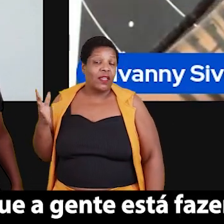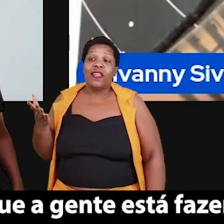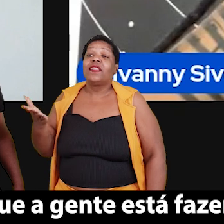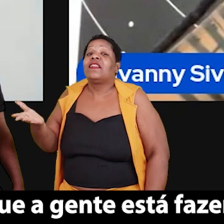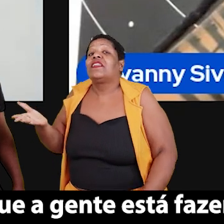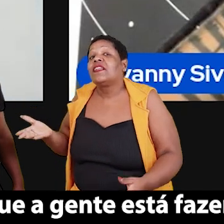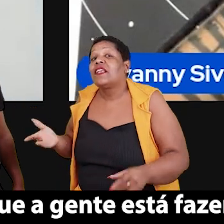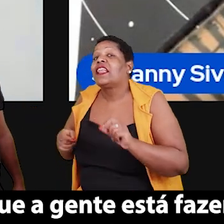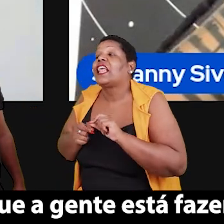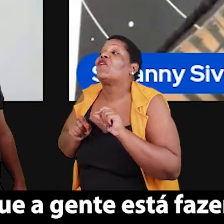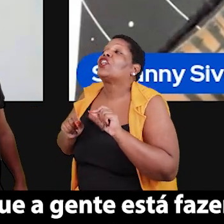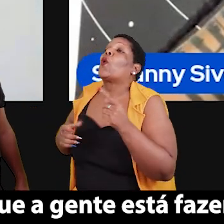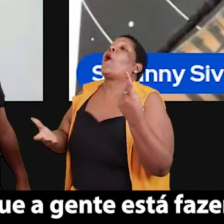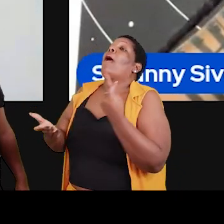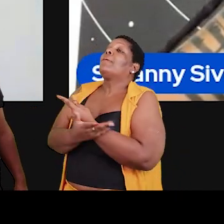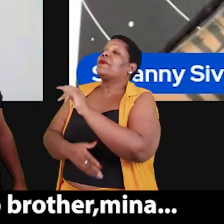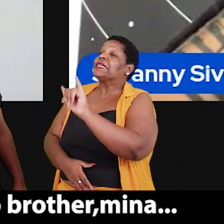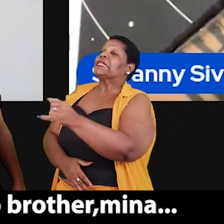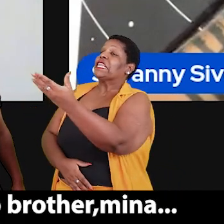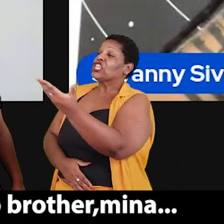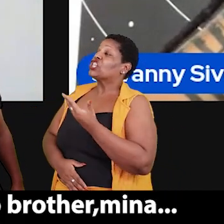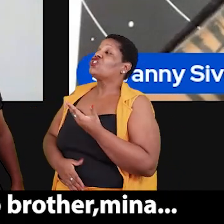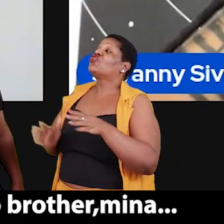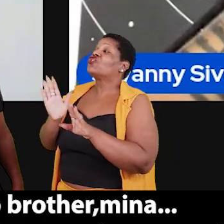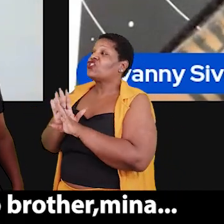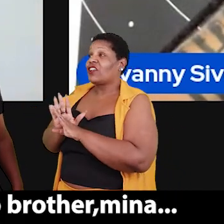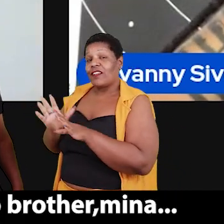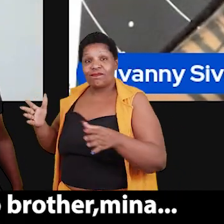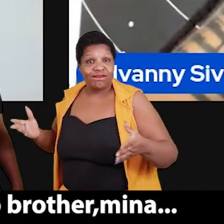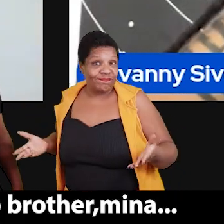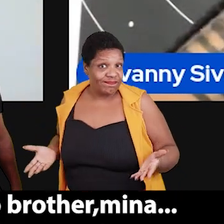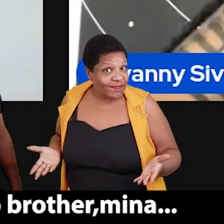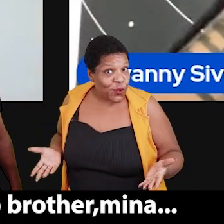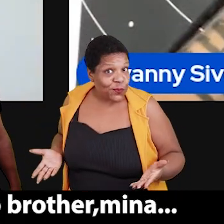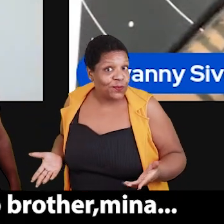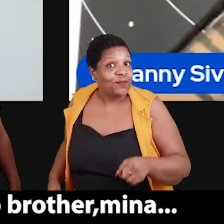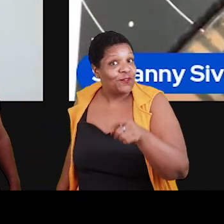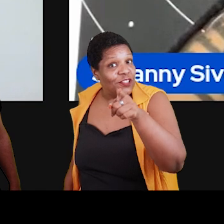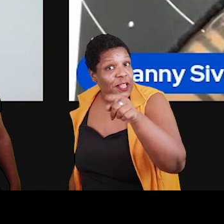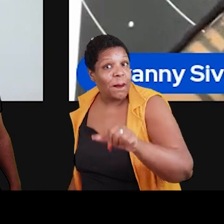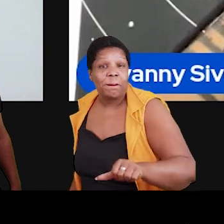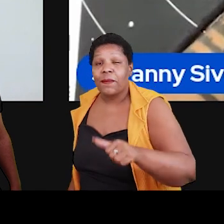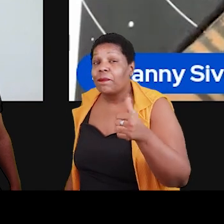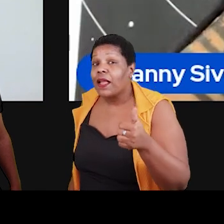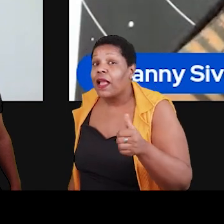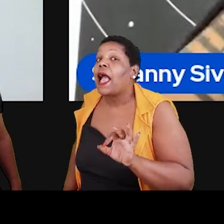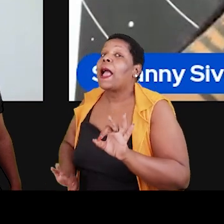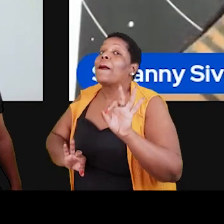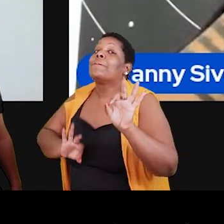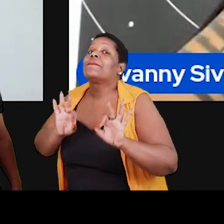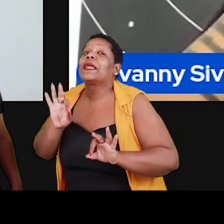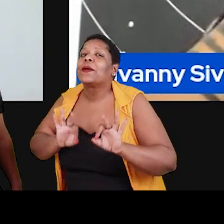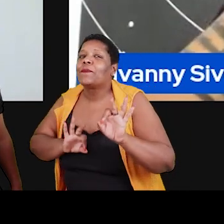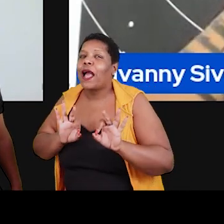está fazendo para quando a oportunidade chegar? Então, brother, mina, a primeira coisa que você tem que fazer é se